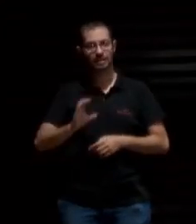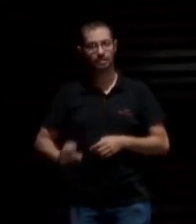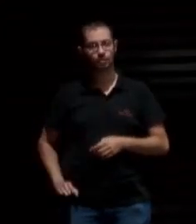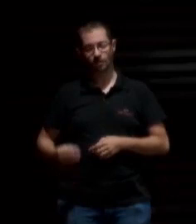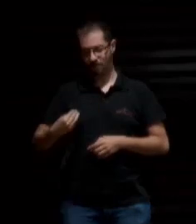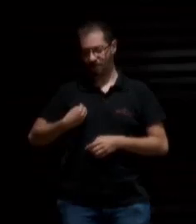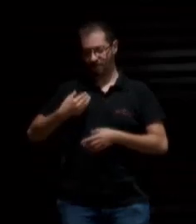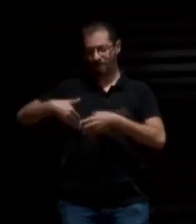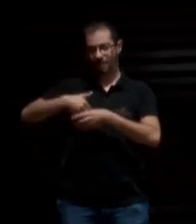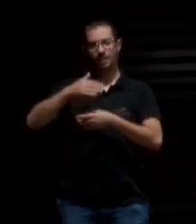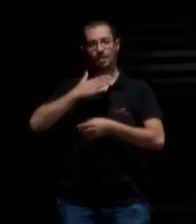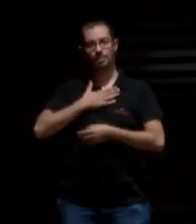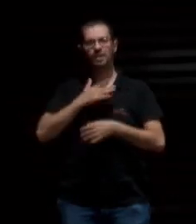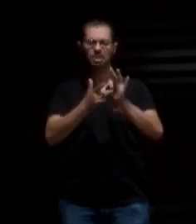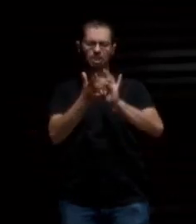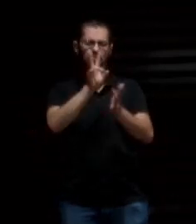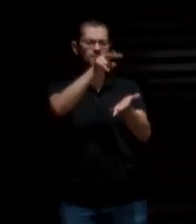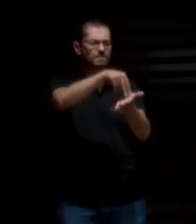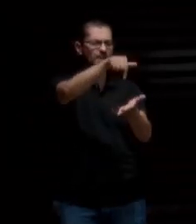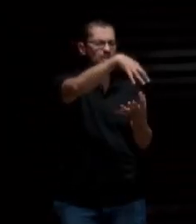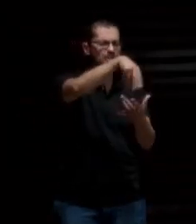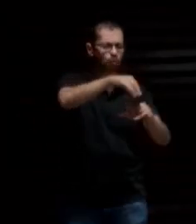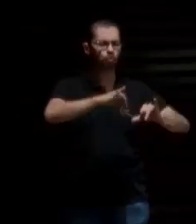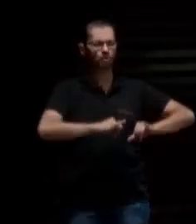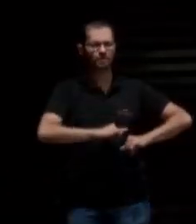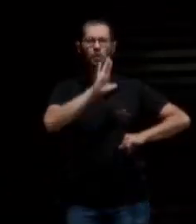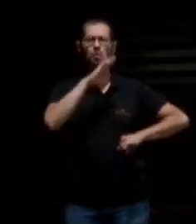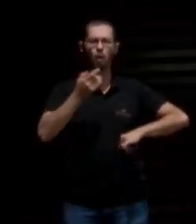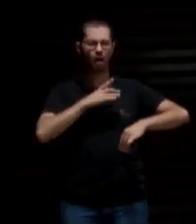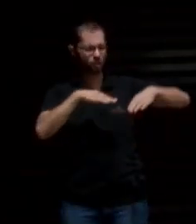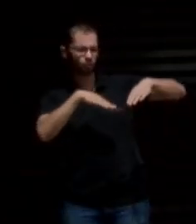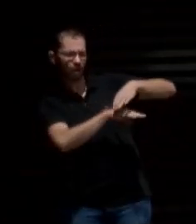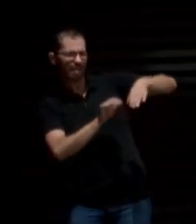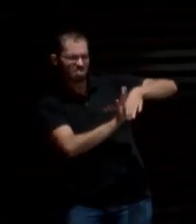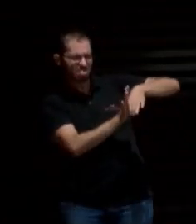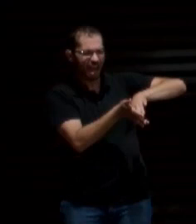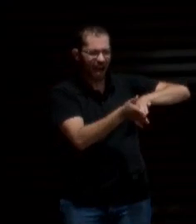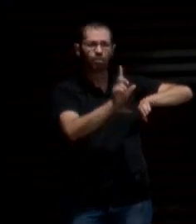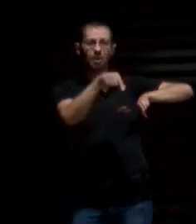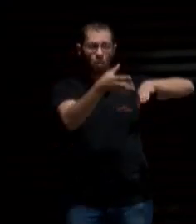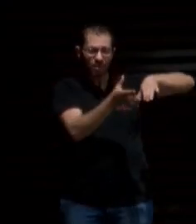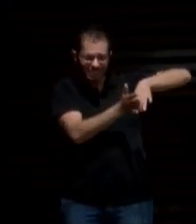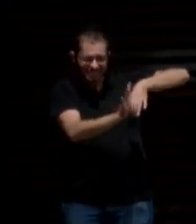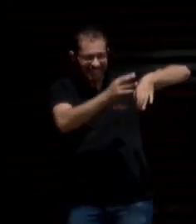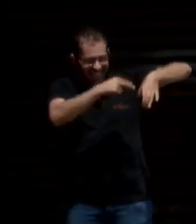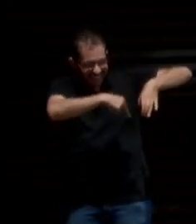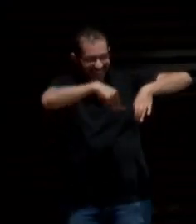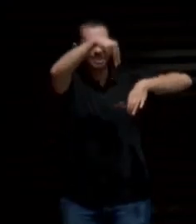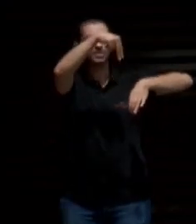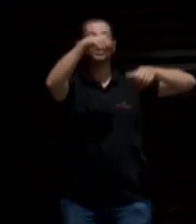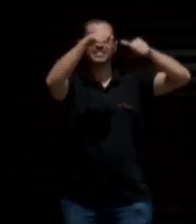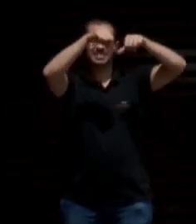até este mundo, sofreu, morreu, foi sepultado, ressuscitou, Ele está lá no céu em glória, mas Ele ainda sofre,